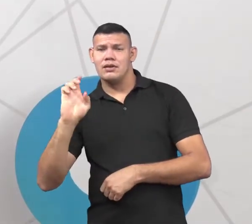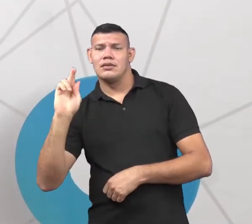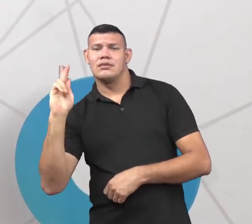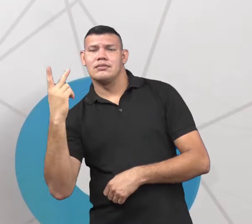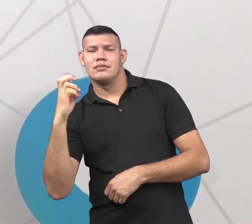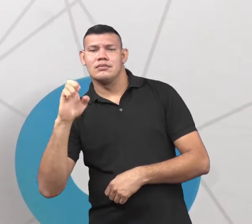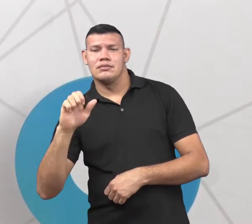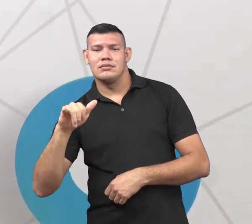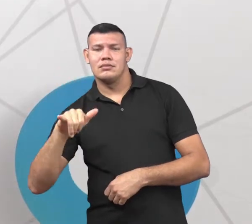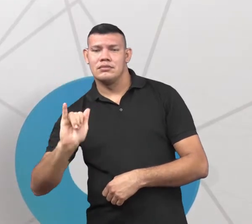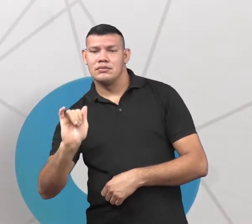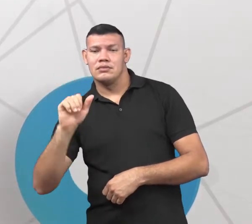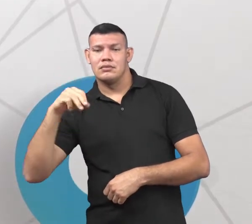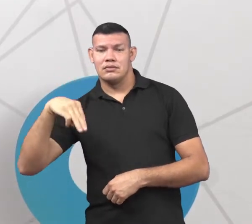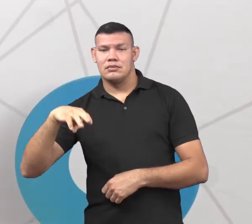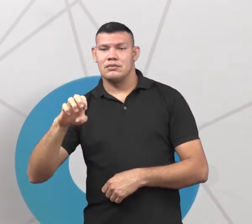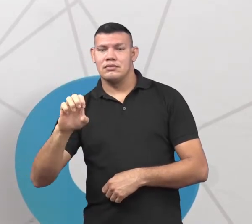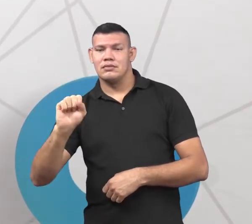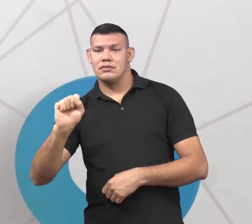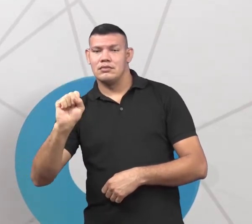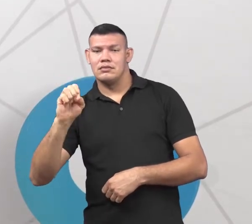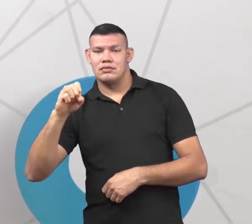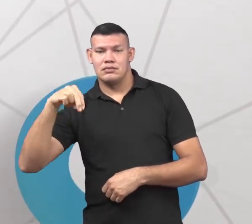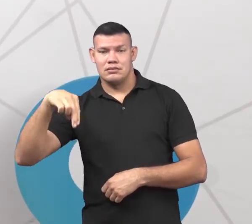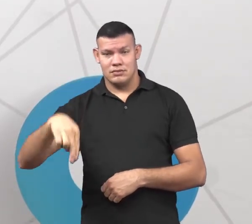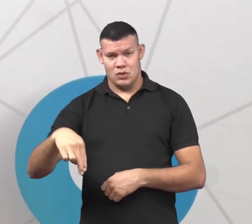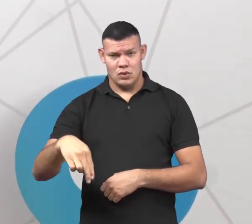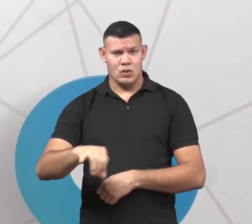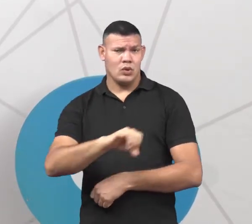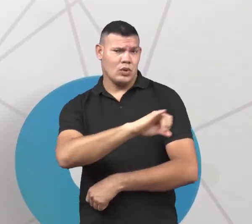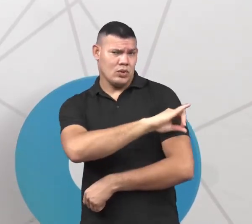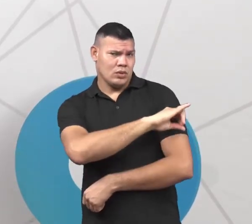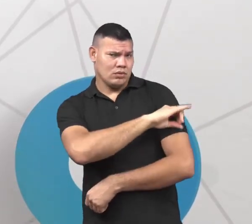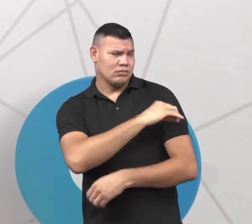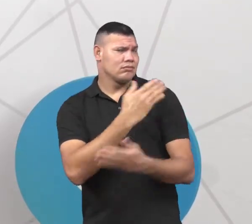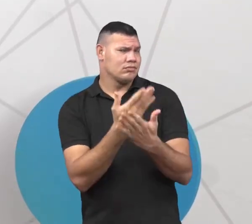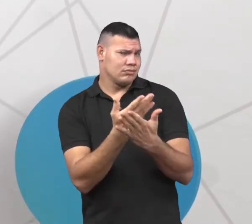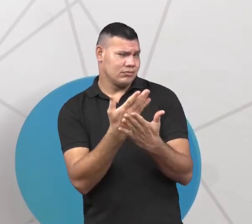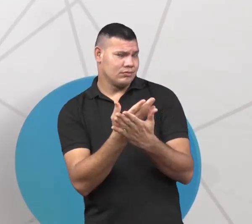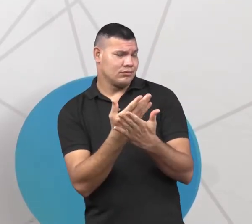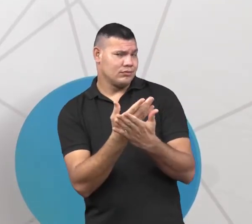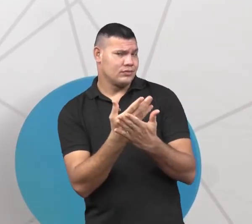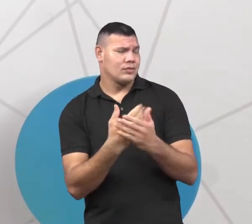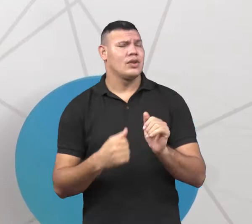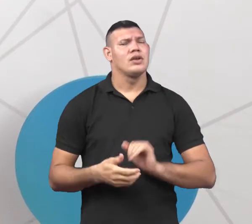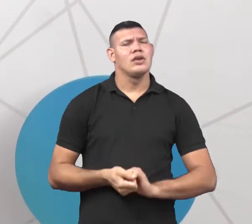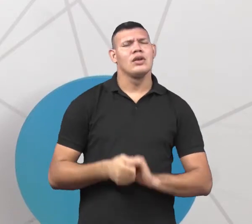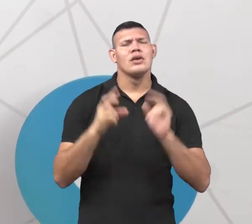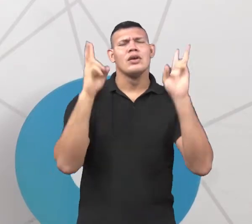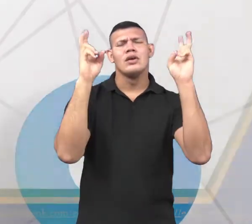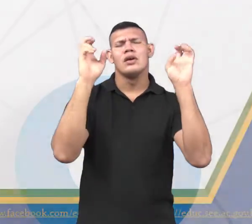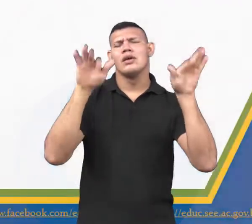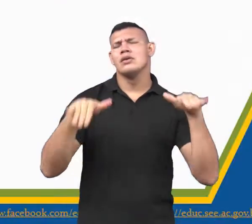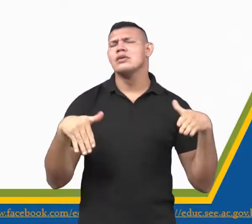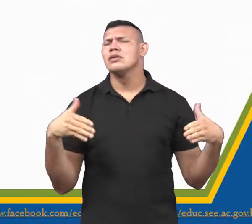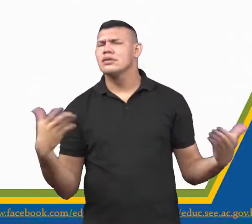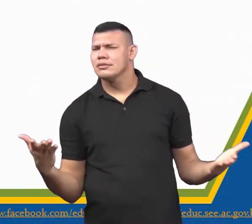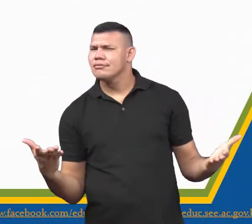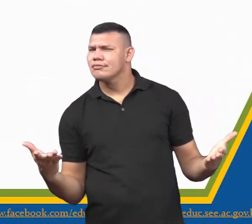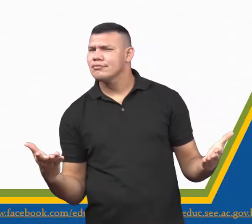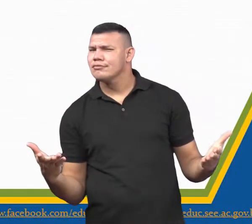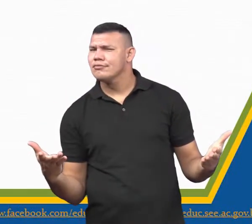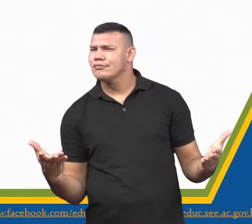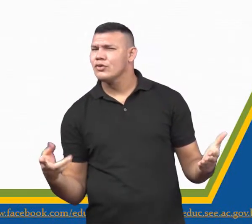vamos estar trabalhando mais uma aula para o nono ano do ensino fundamental. Tudo bem? O nosso tema de hoje é usos